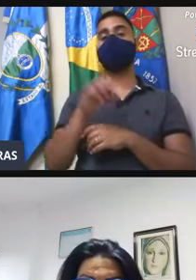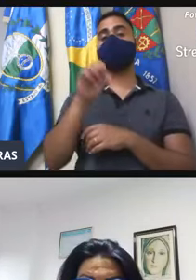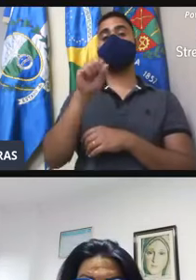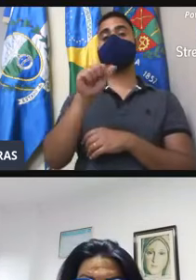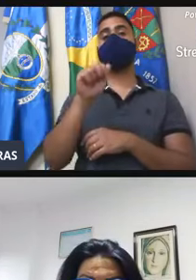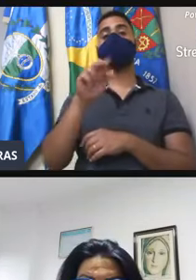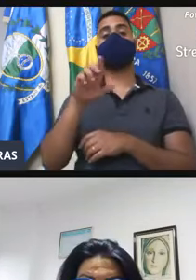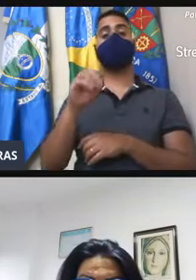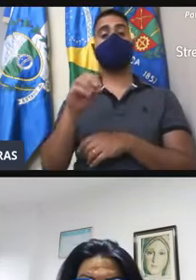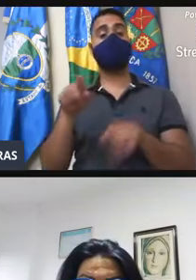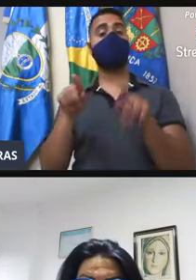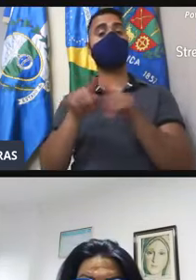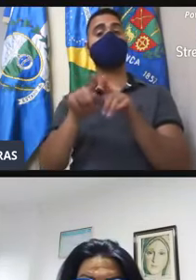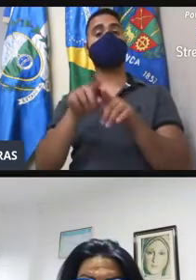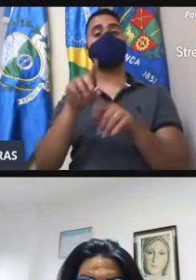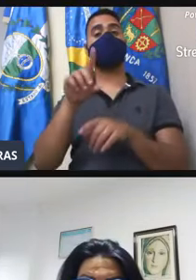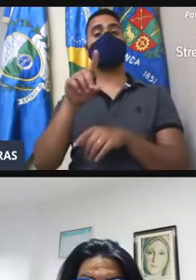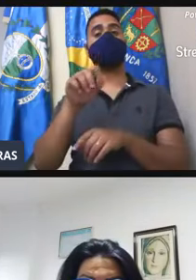parabéns, vereador, que tem